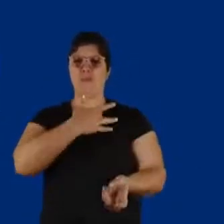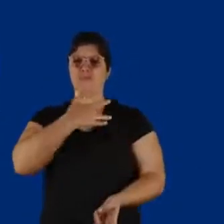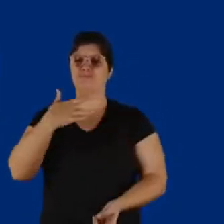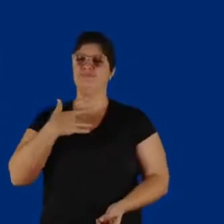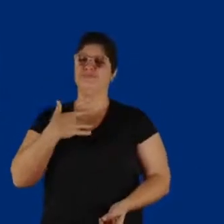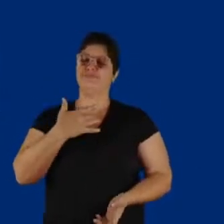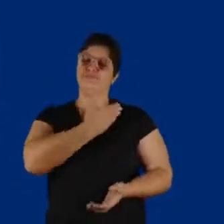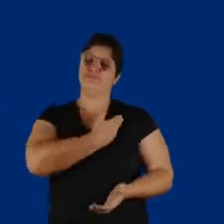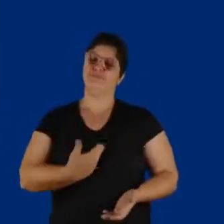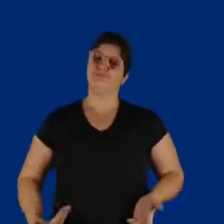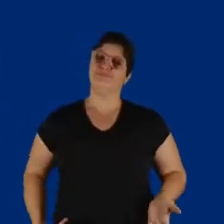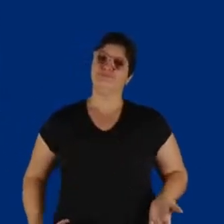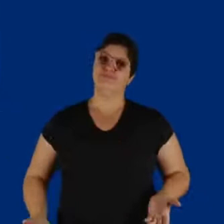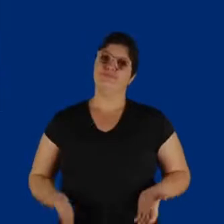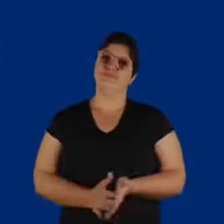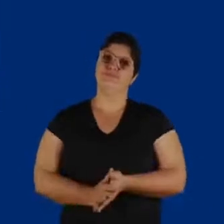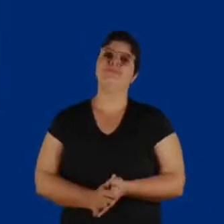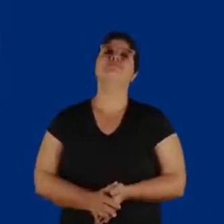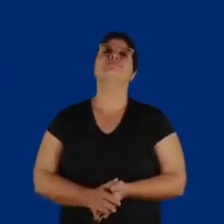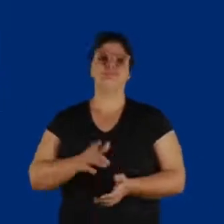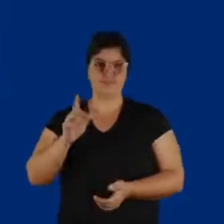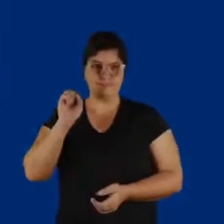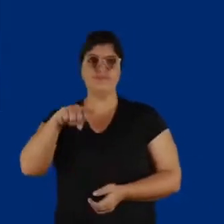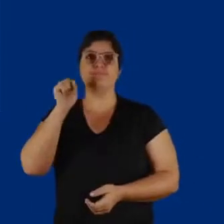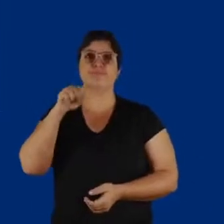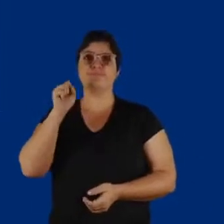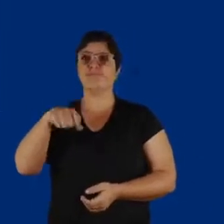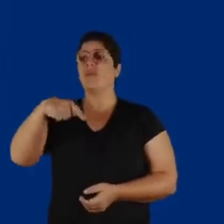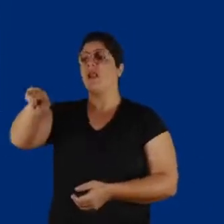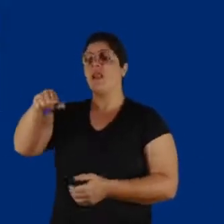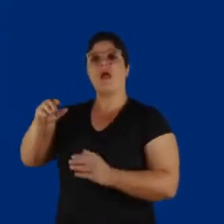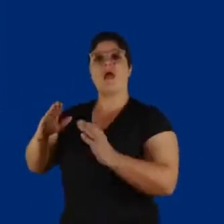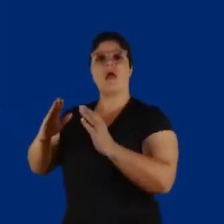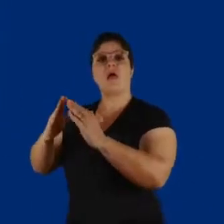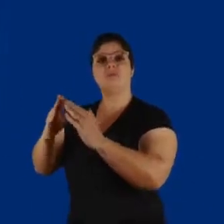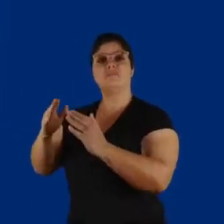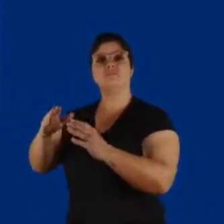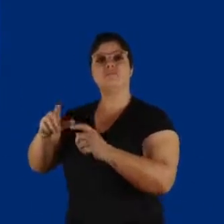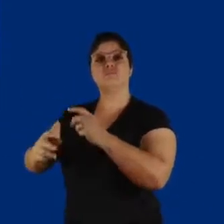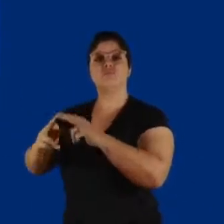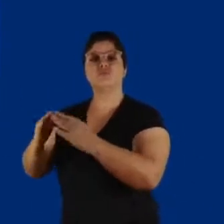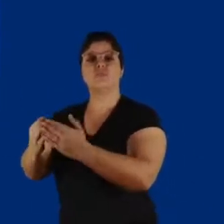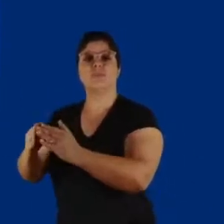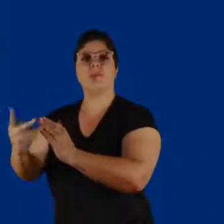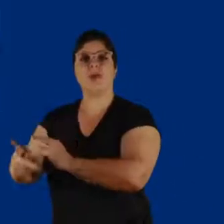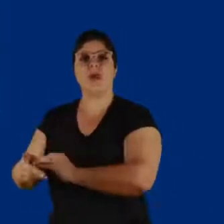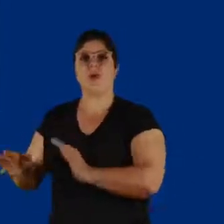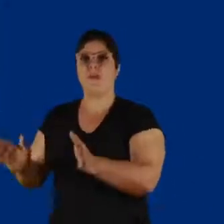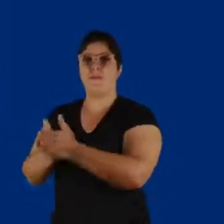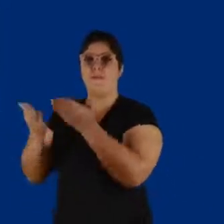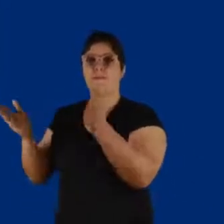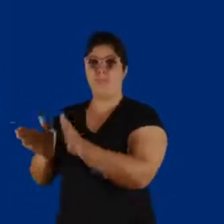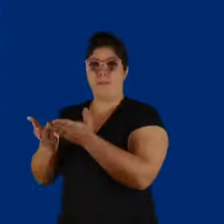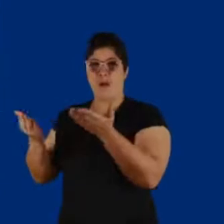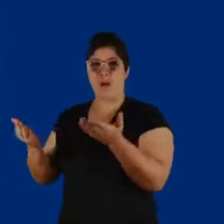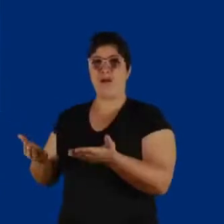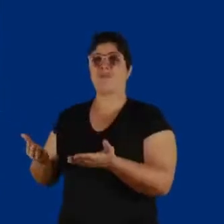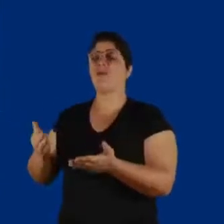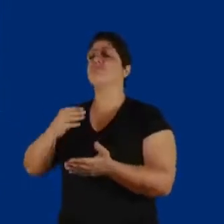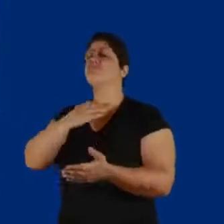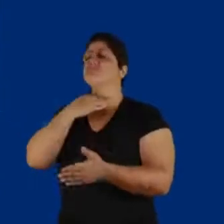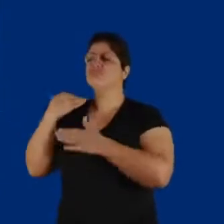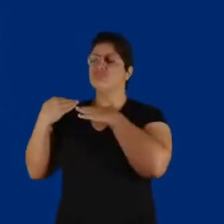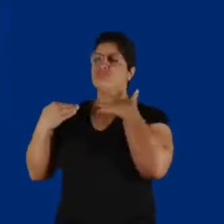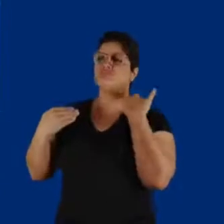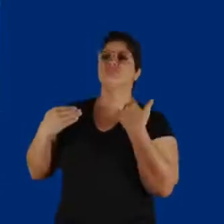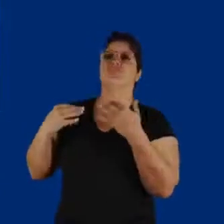esse genocídio de saúde pública está acontecendo. Se a gente vai nos bairros pobres, todas as famílias têm pessoas, um, dois membros que morreram com Covid. Nos